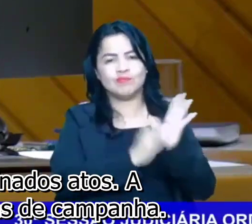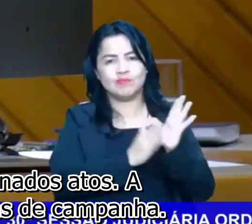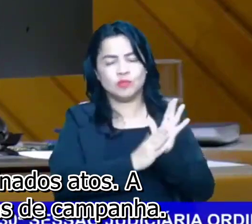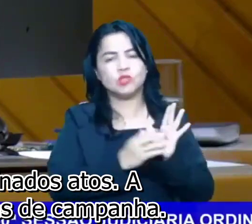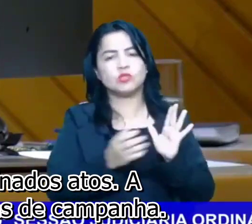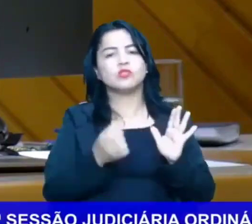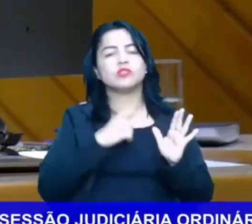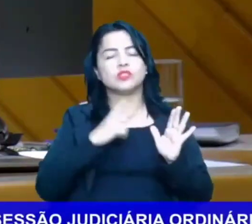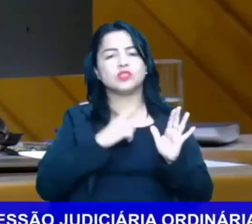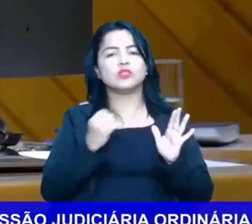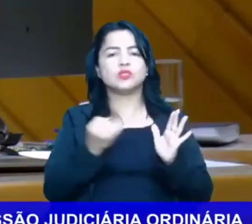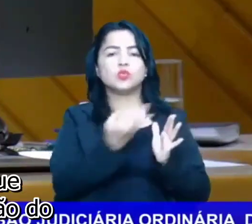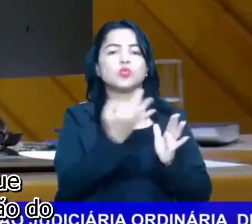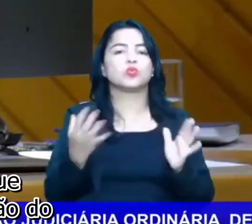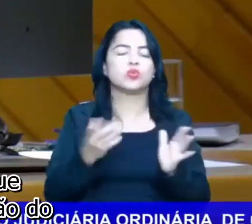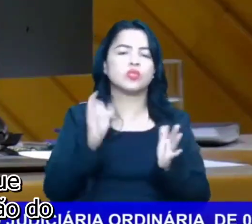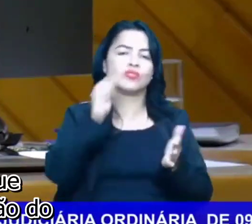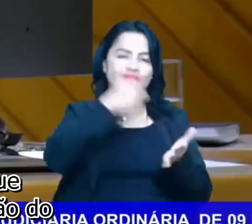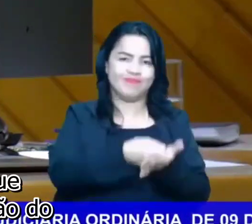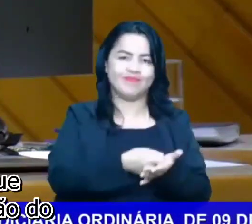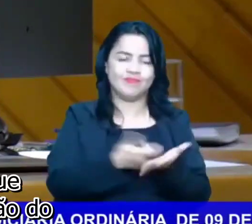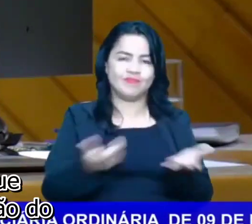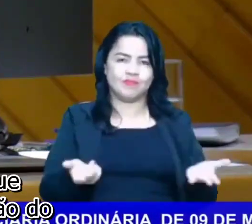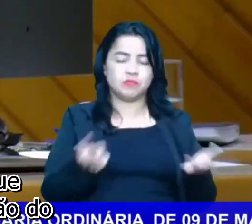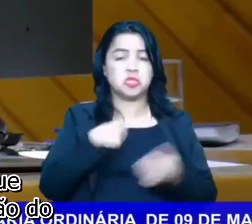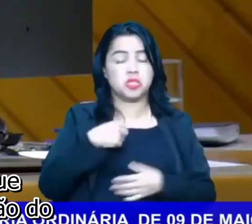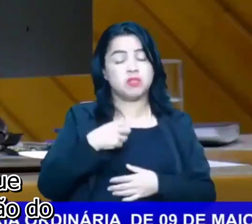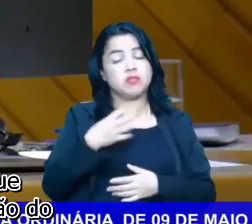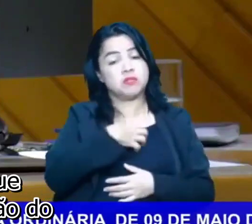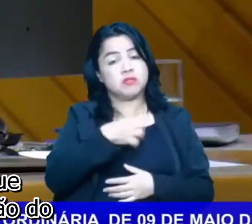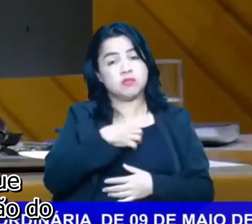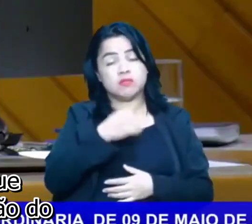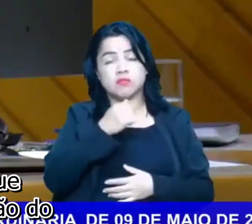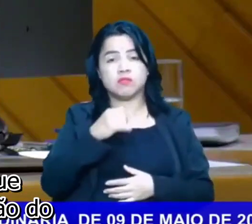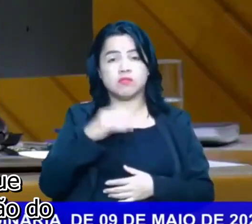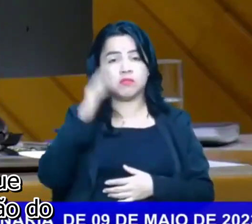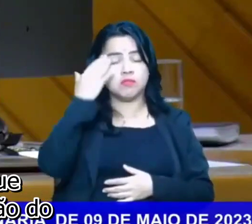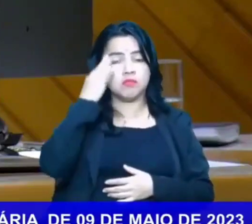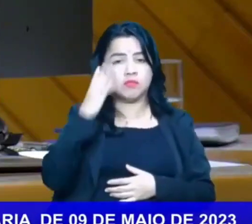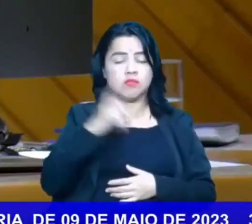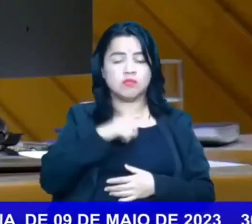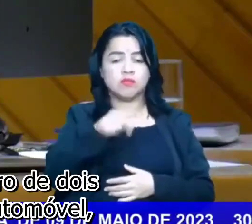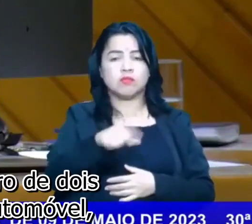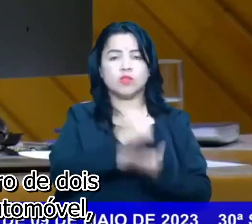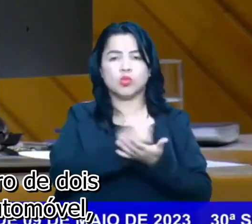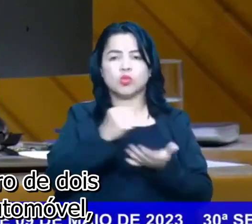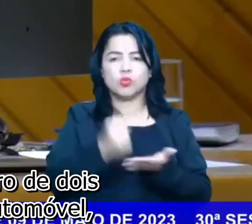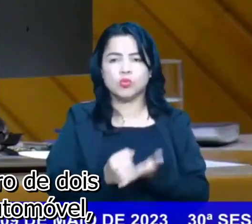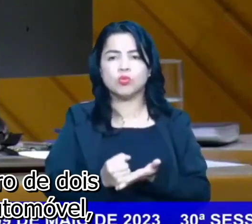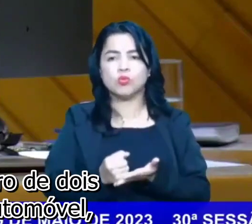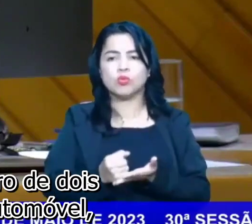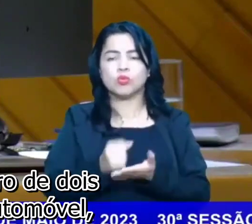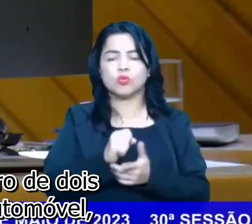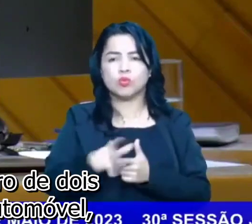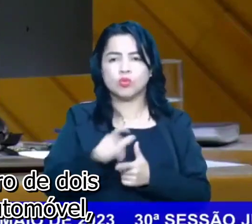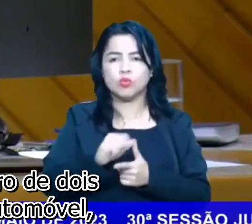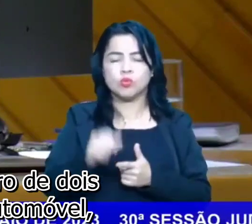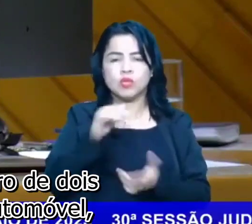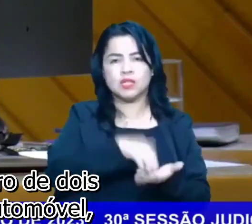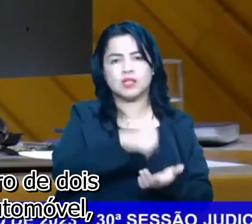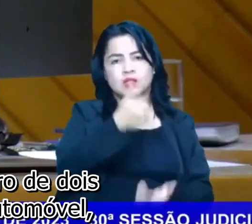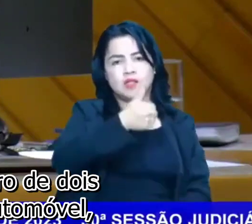apresentação das contas de campanha. Então, nesse sentido, eu não entendo que merece acolhida a tese de que a celebração do contrato de locação de veículo até